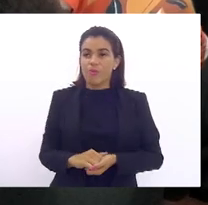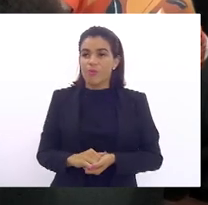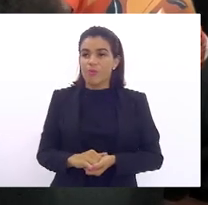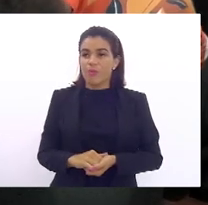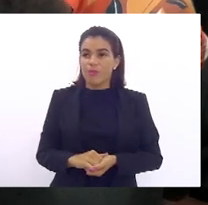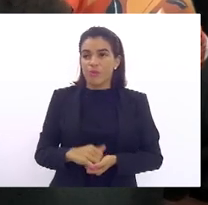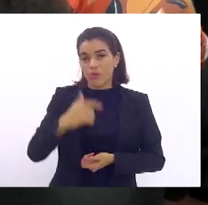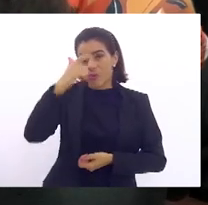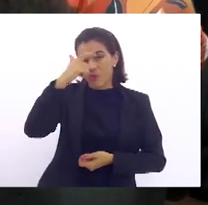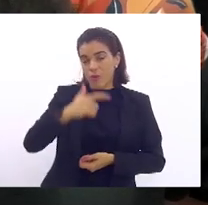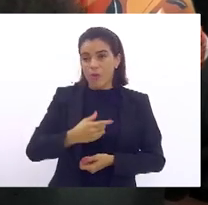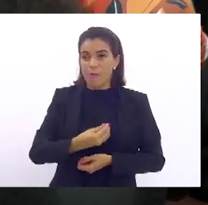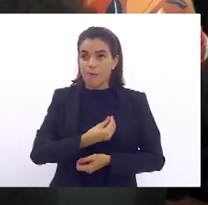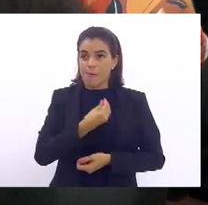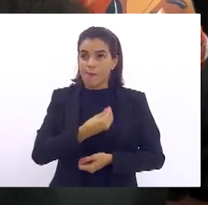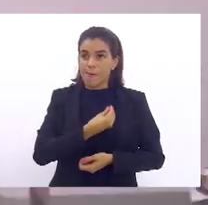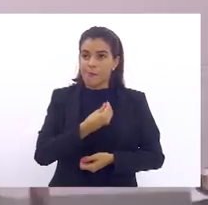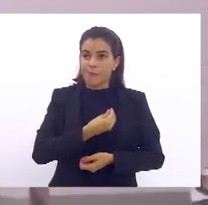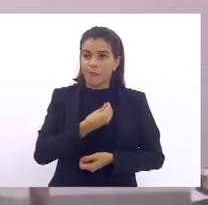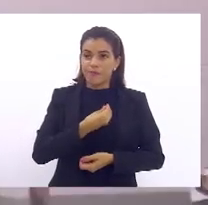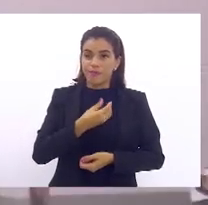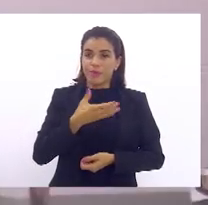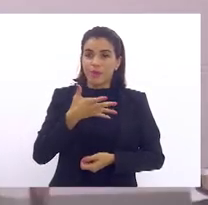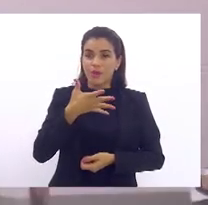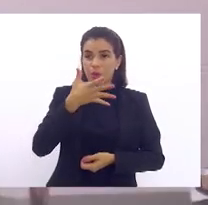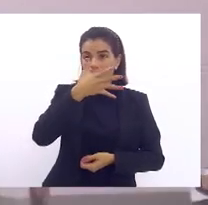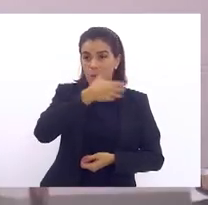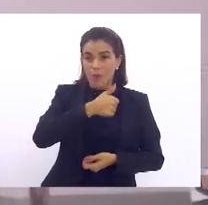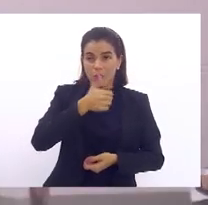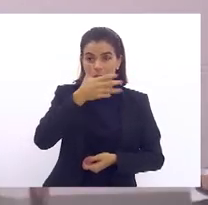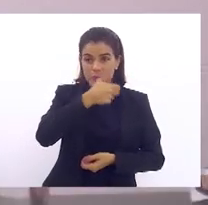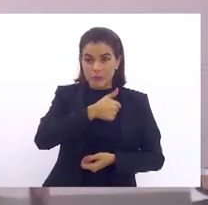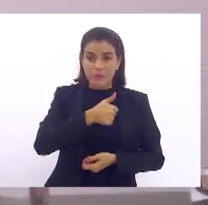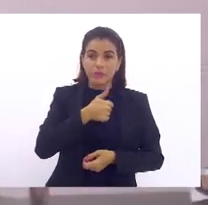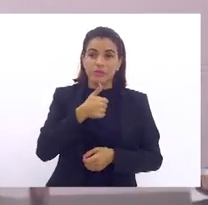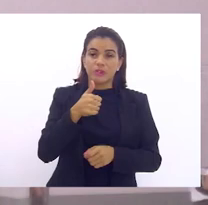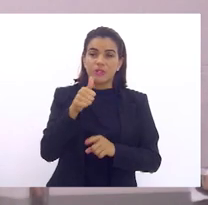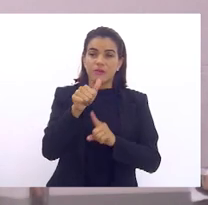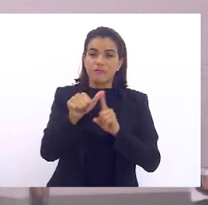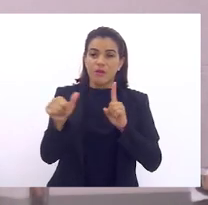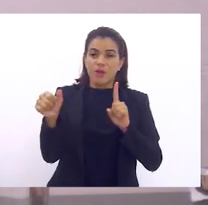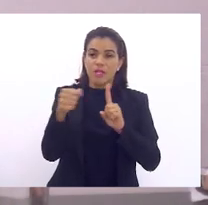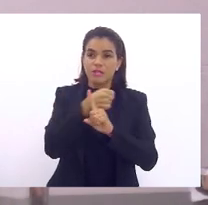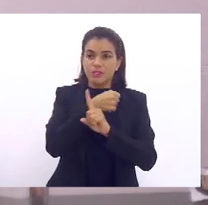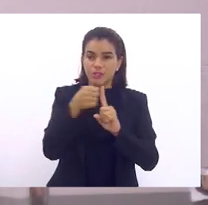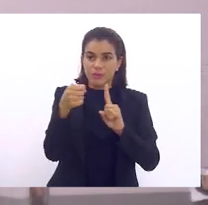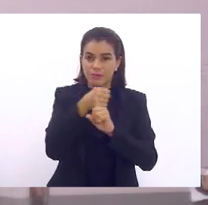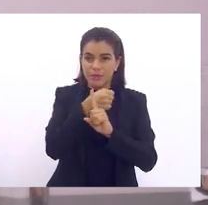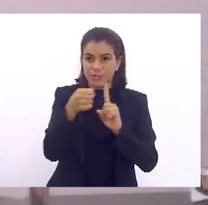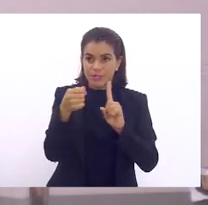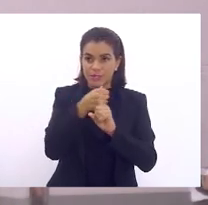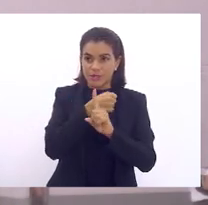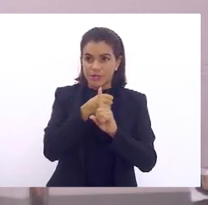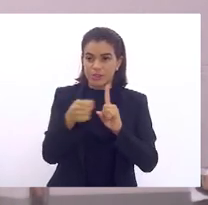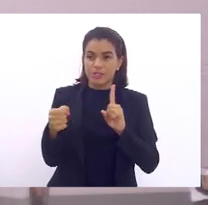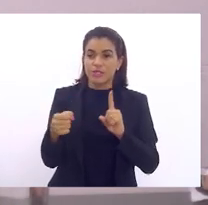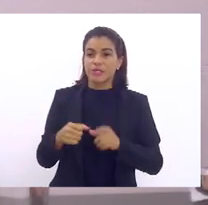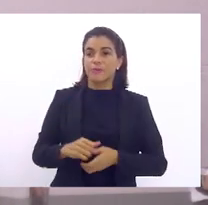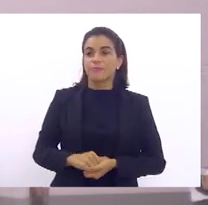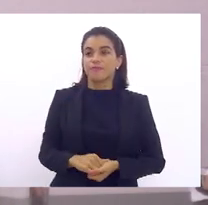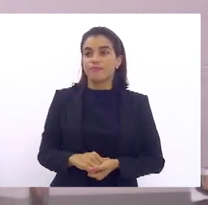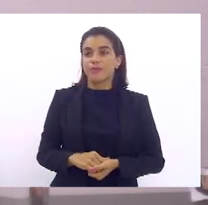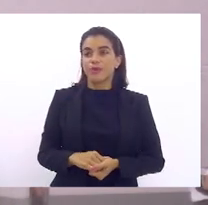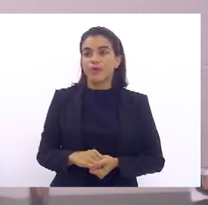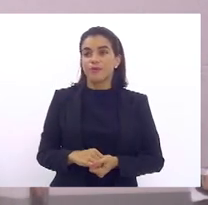aqui né hoje enquanto sobrevivente né de violência doméstica e me